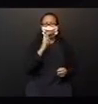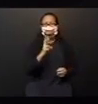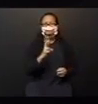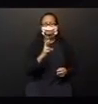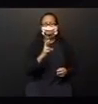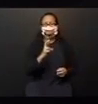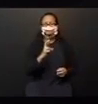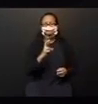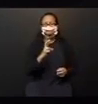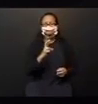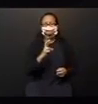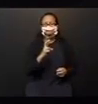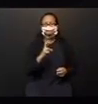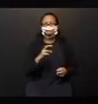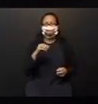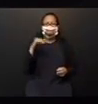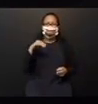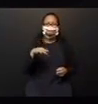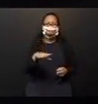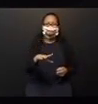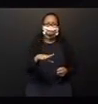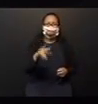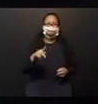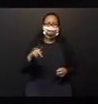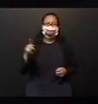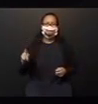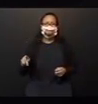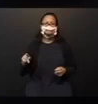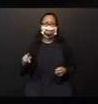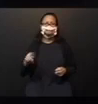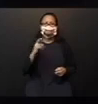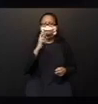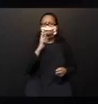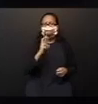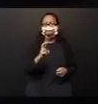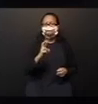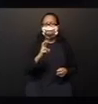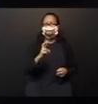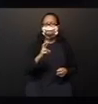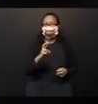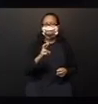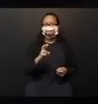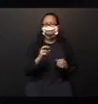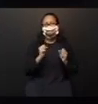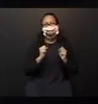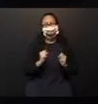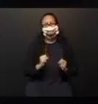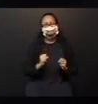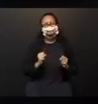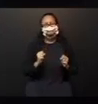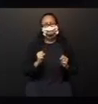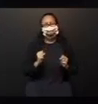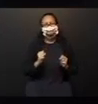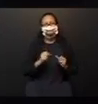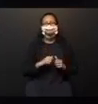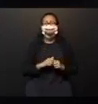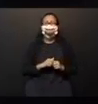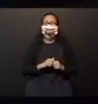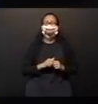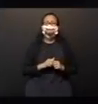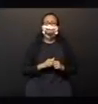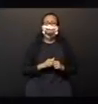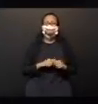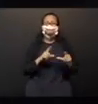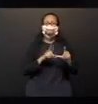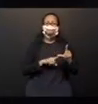você passar para o professor e na hora do professor corrigir, ele vai dar algumas respostas que são possíveis. Depois, na